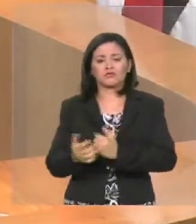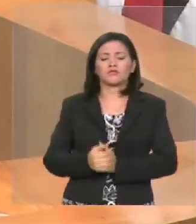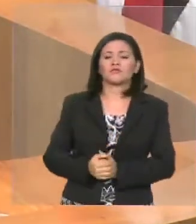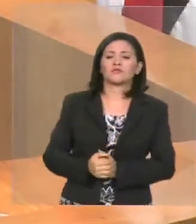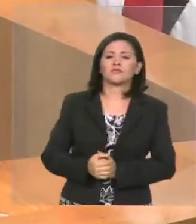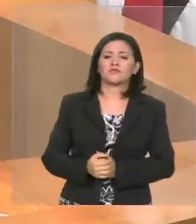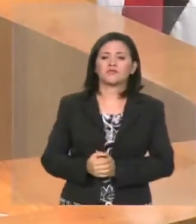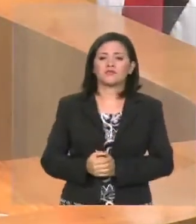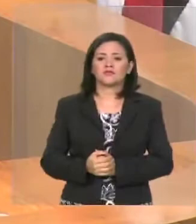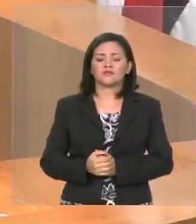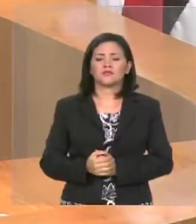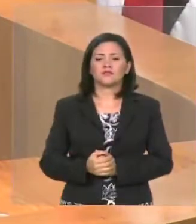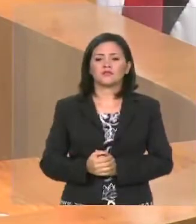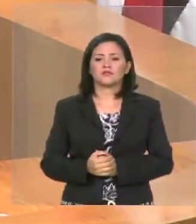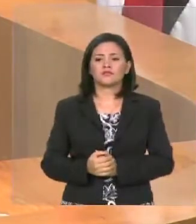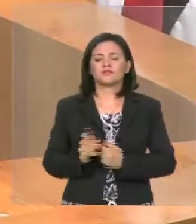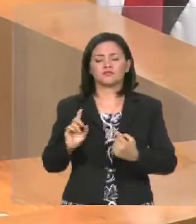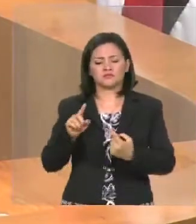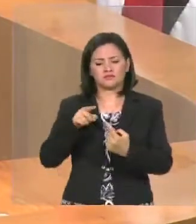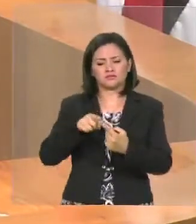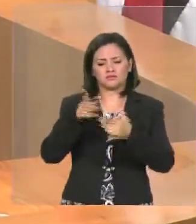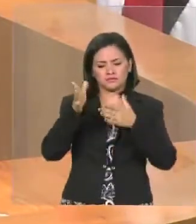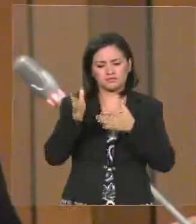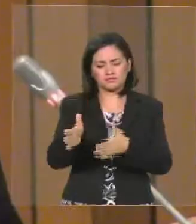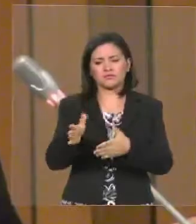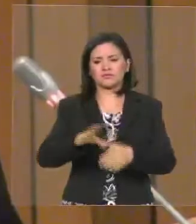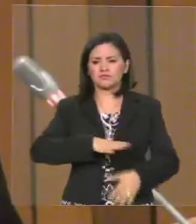determinado, com a coragem de sempre